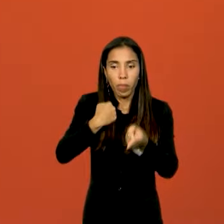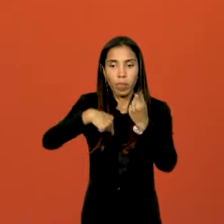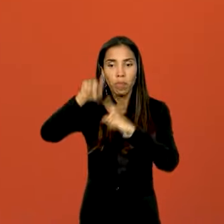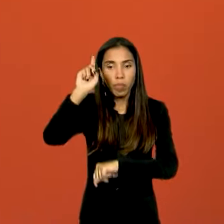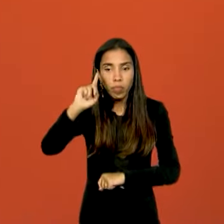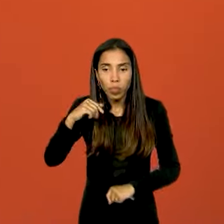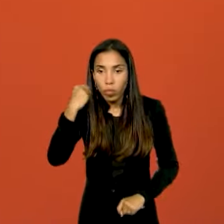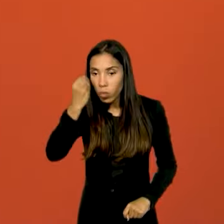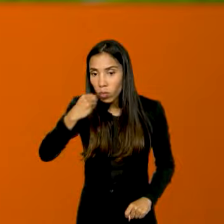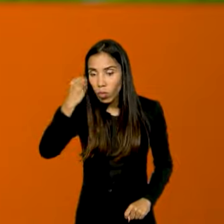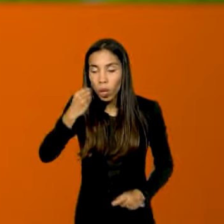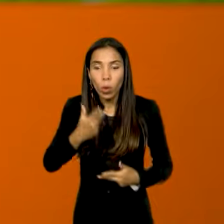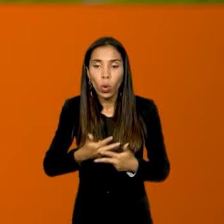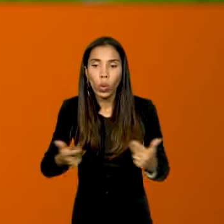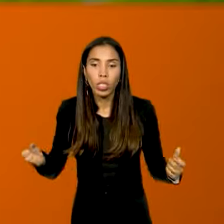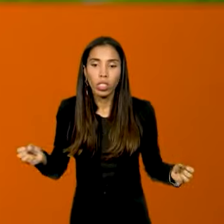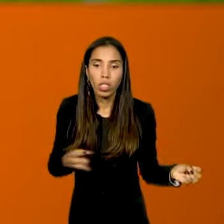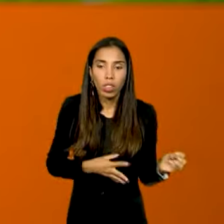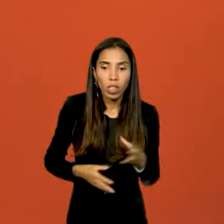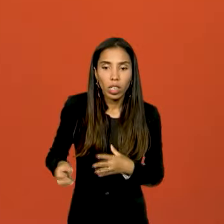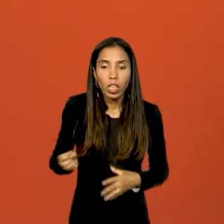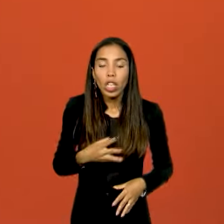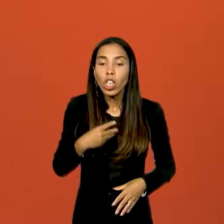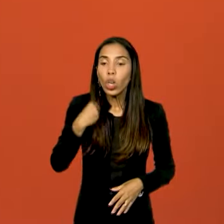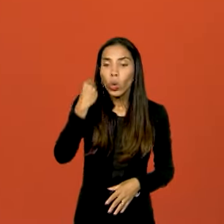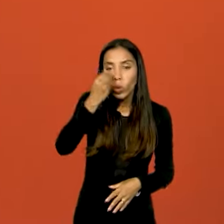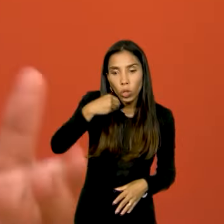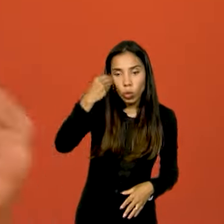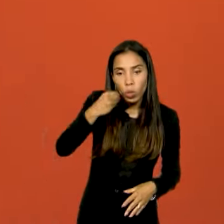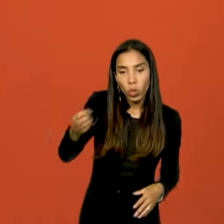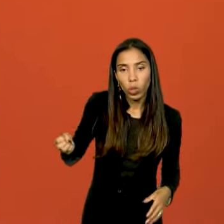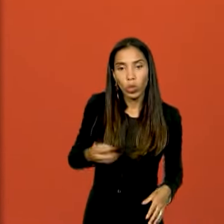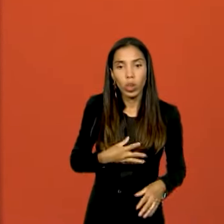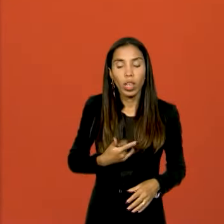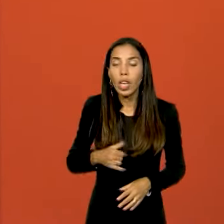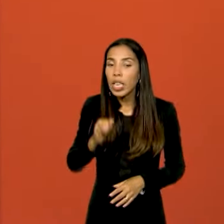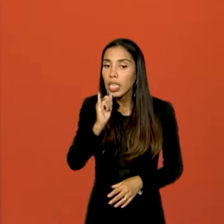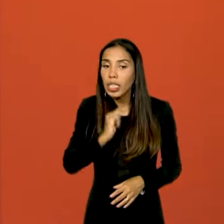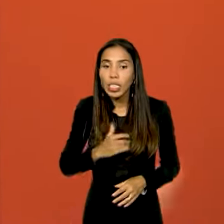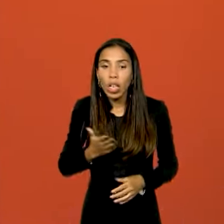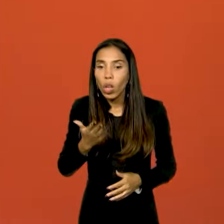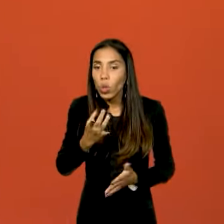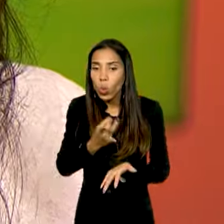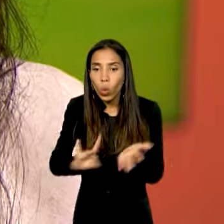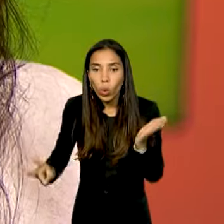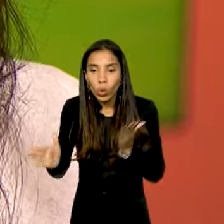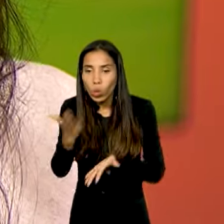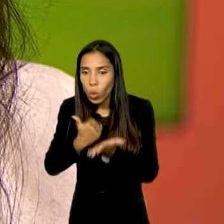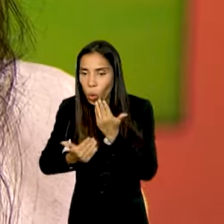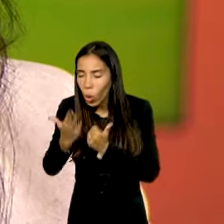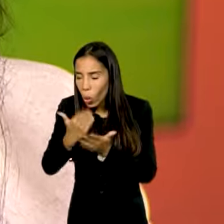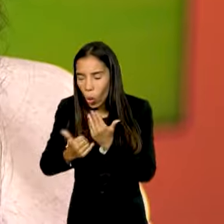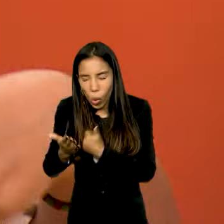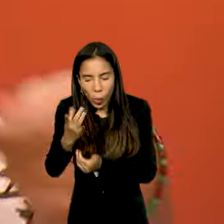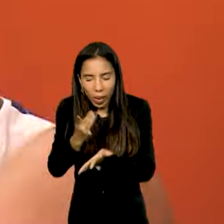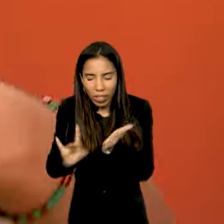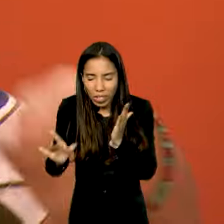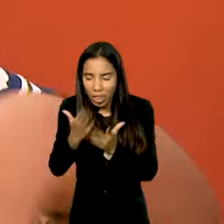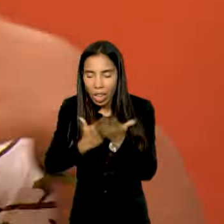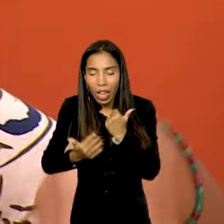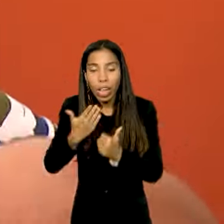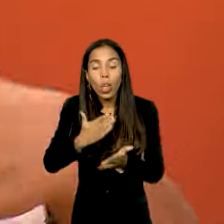eu experimentei muitas coisas novas, eu tive novas vivências. Eu, por exemplo, não gostava de comer um monte de coisa que eu passei aprender a